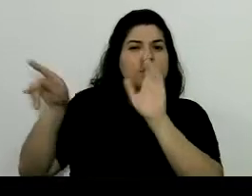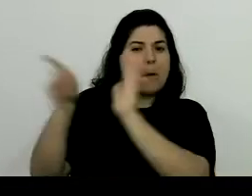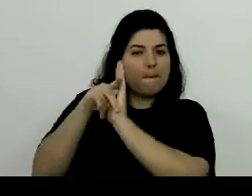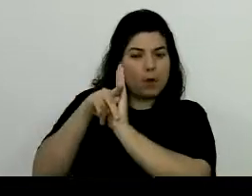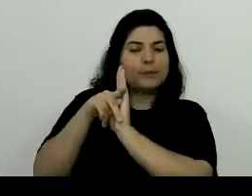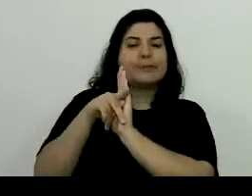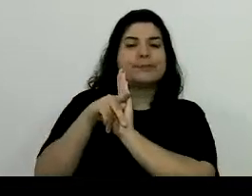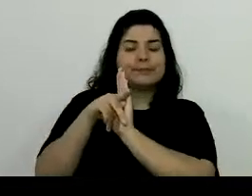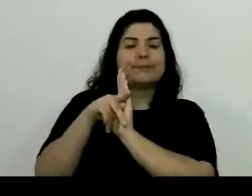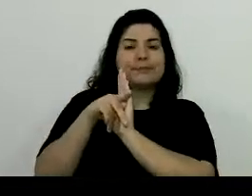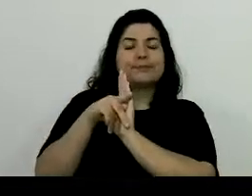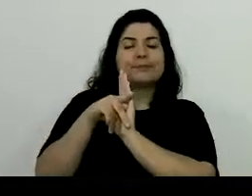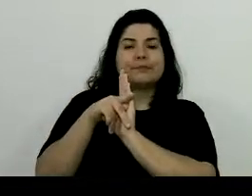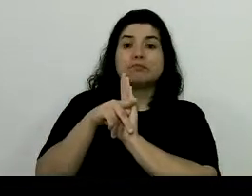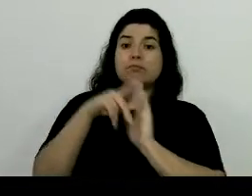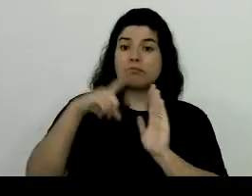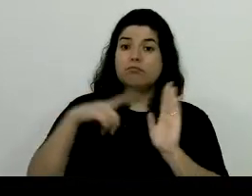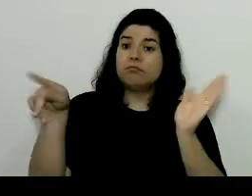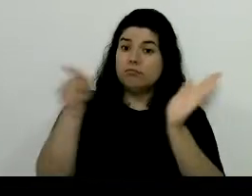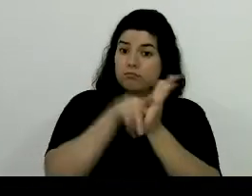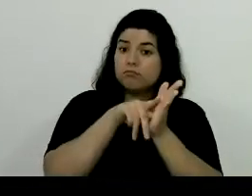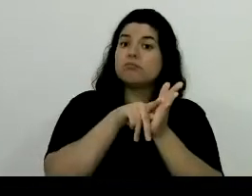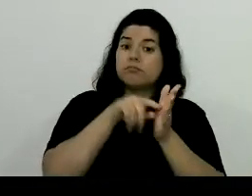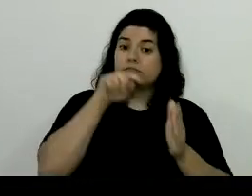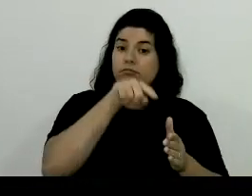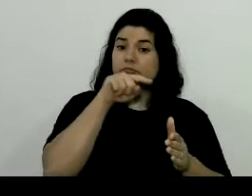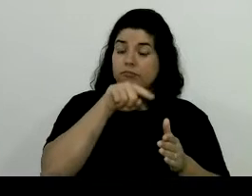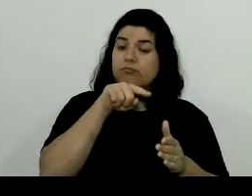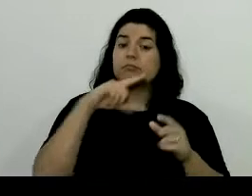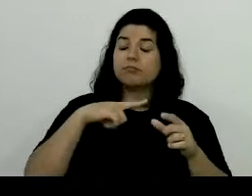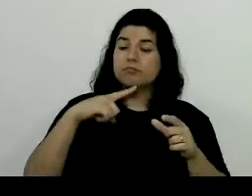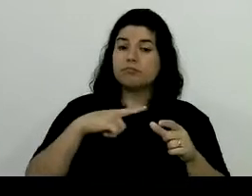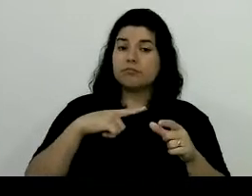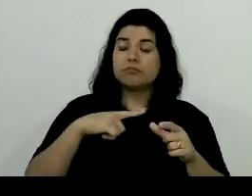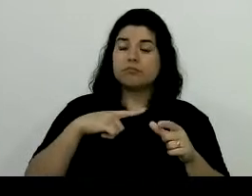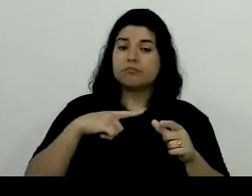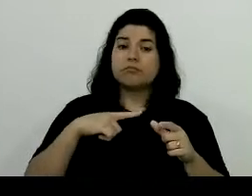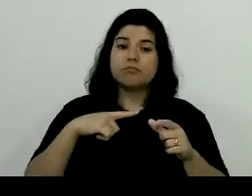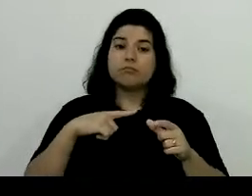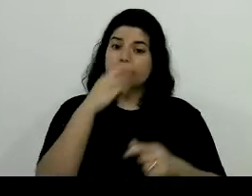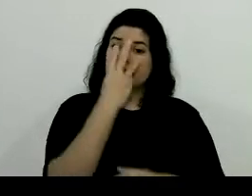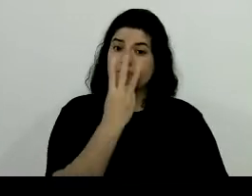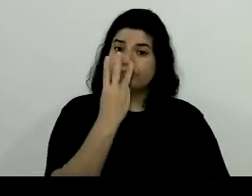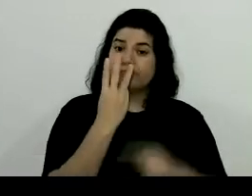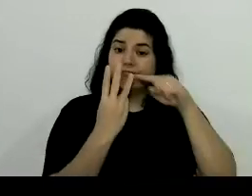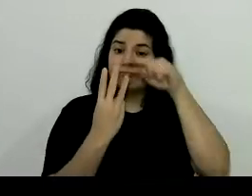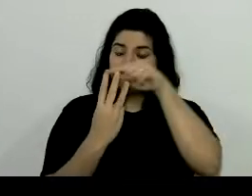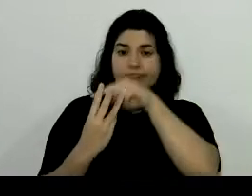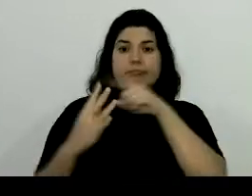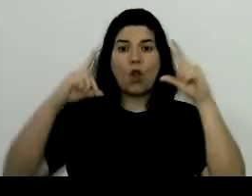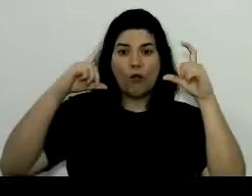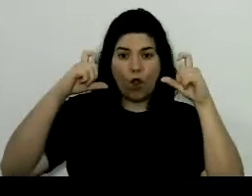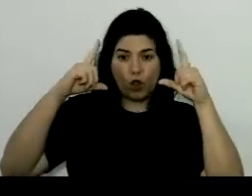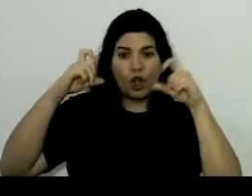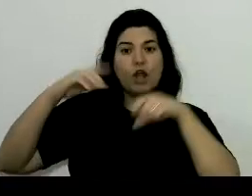Uma característica do departamento de arquivo é que nós temos nós temos 3 fotógrafos contratados, e esses